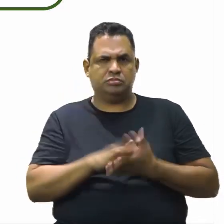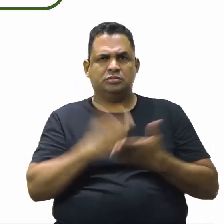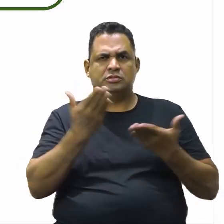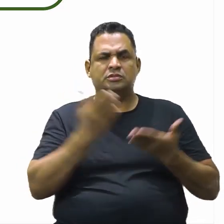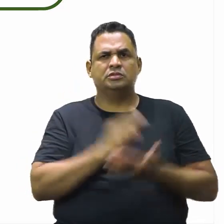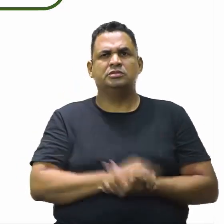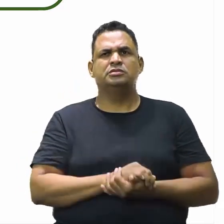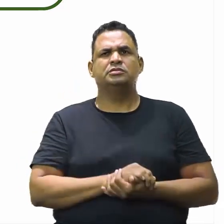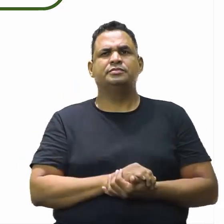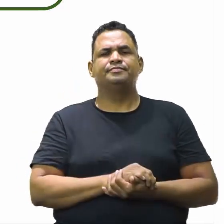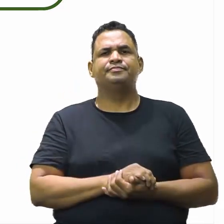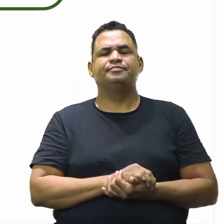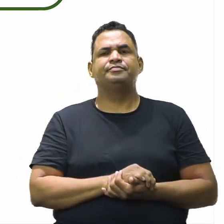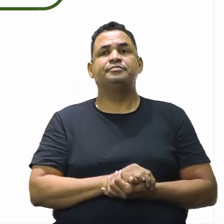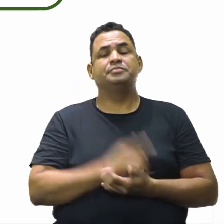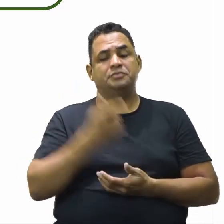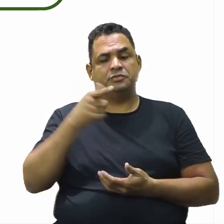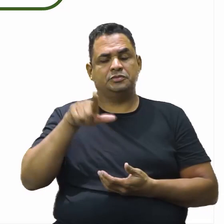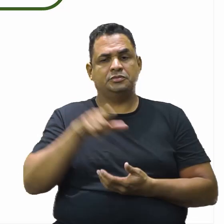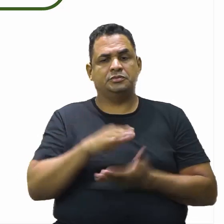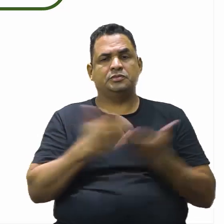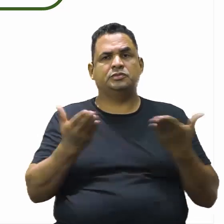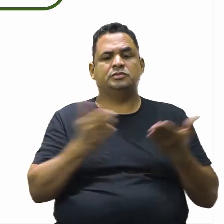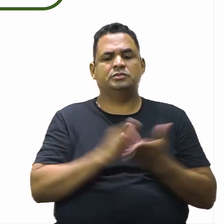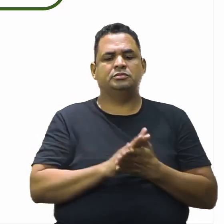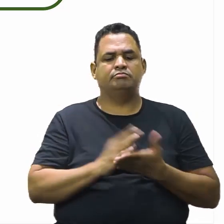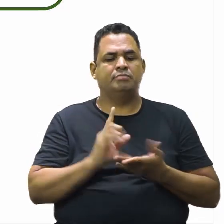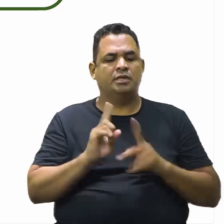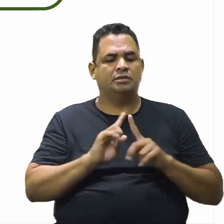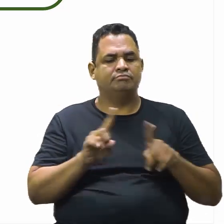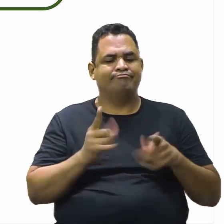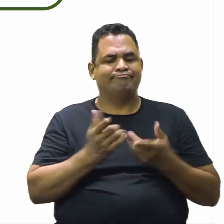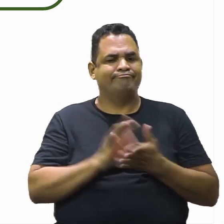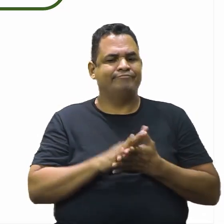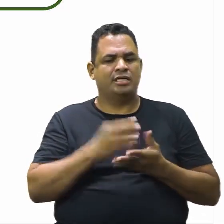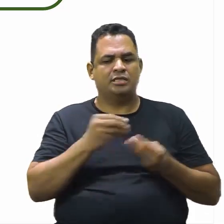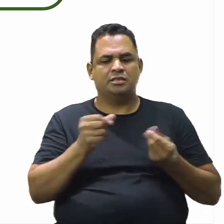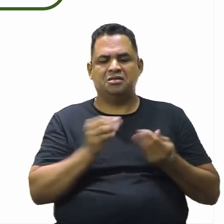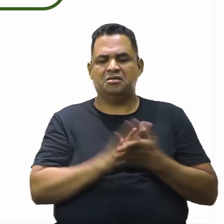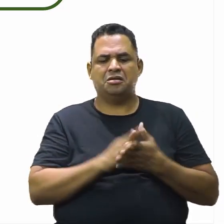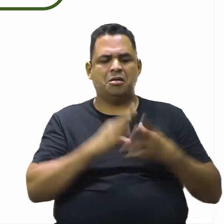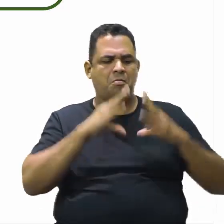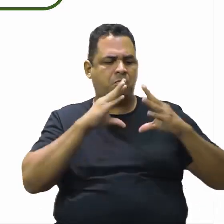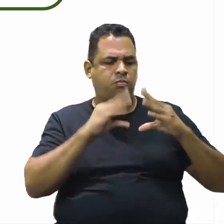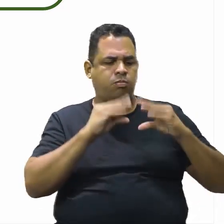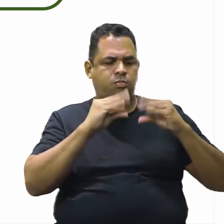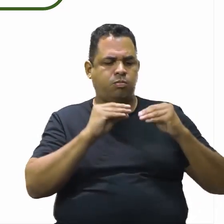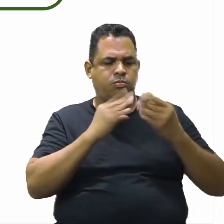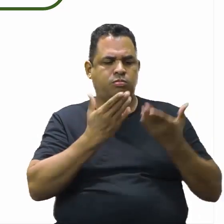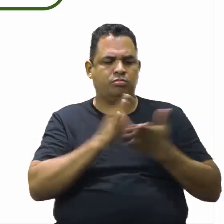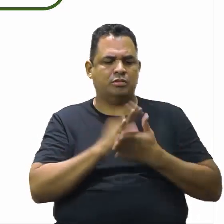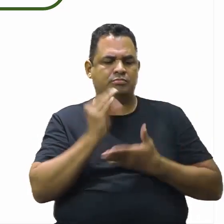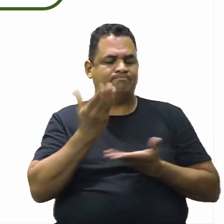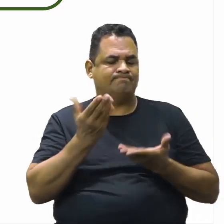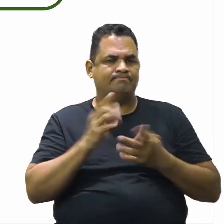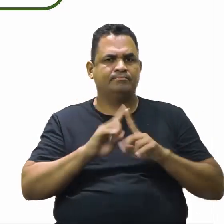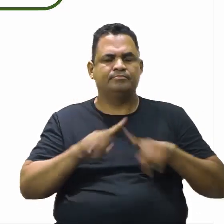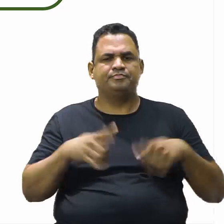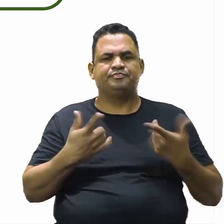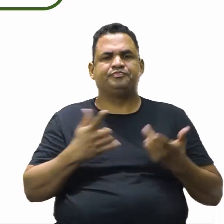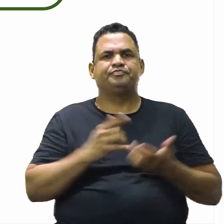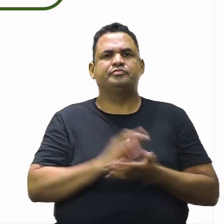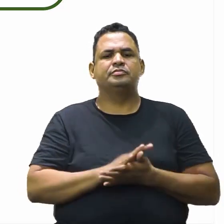para vocês, mais uma vez, mas nem toda terra era produtiva, solo laterítico que